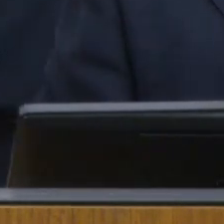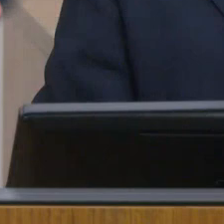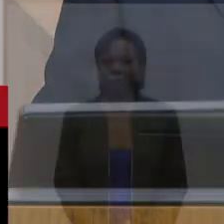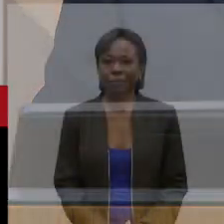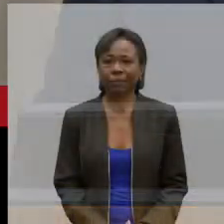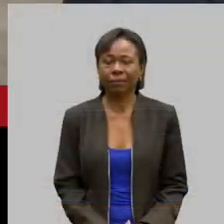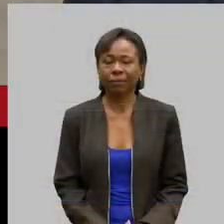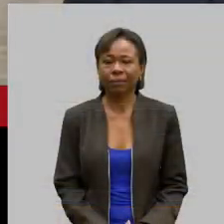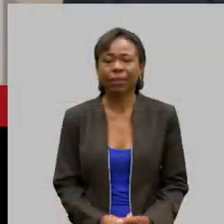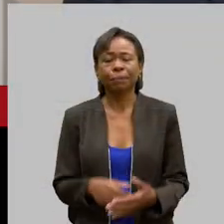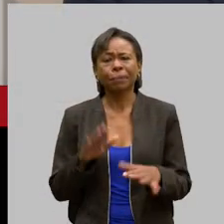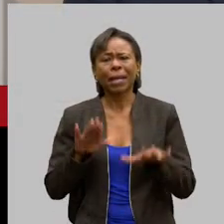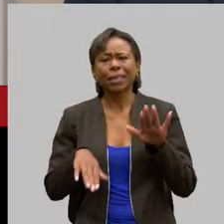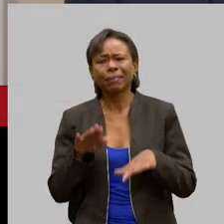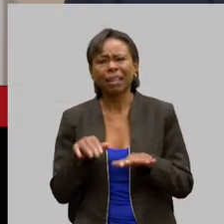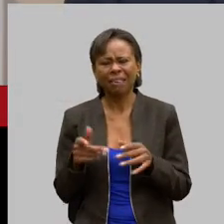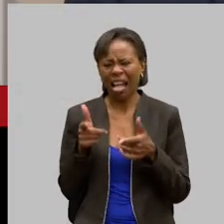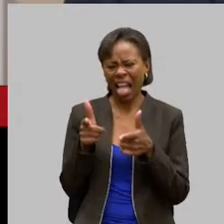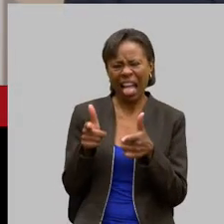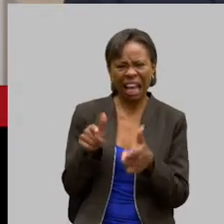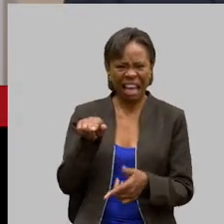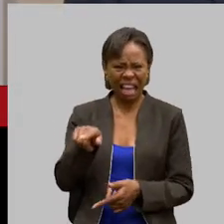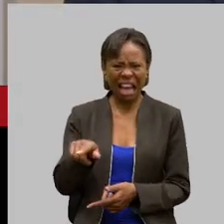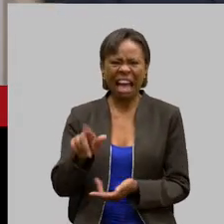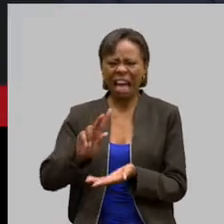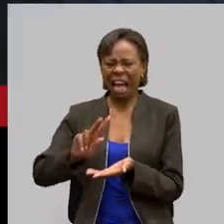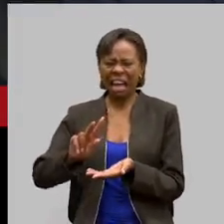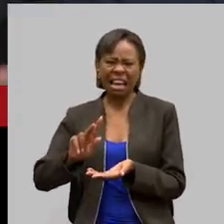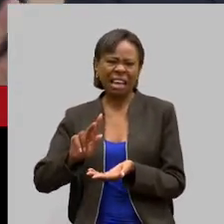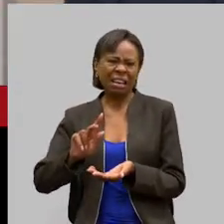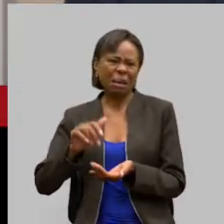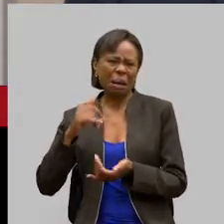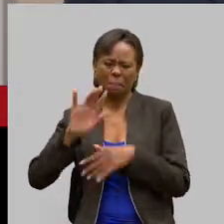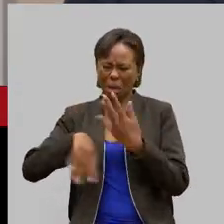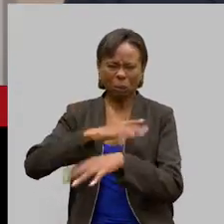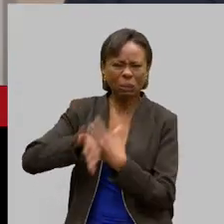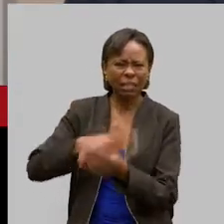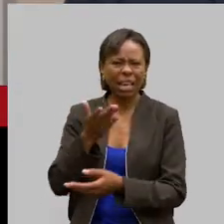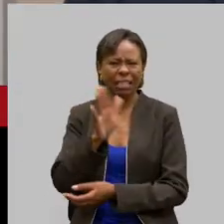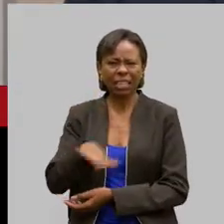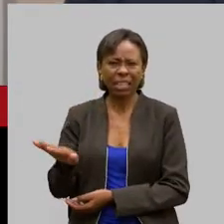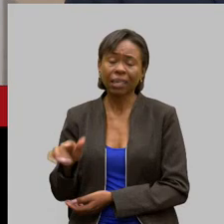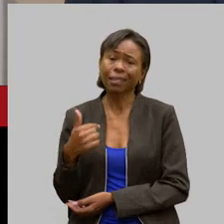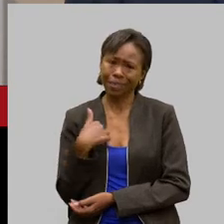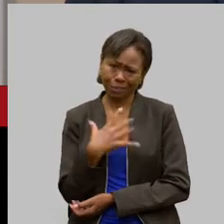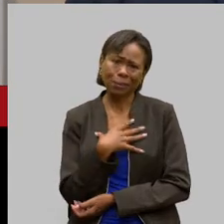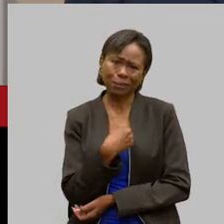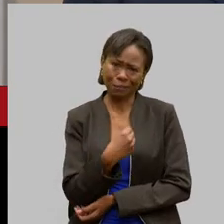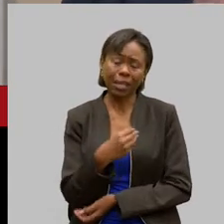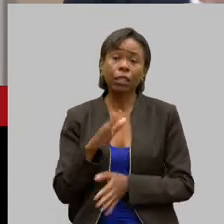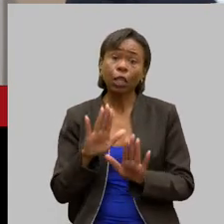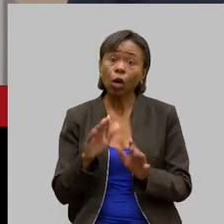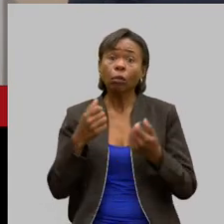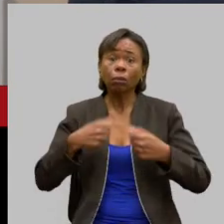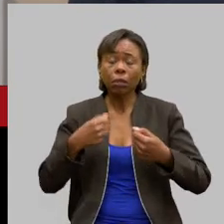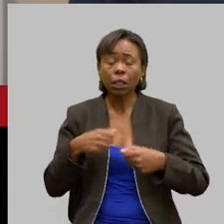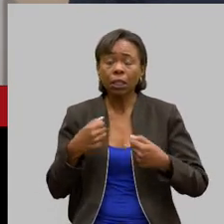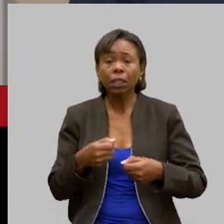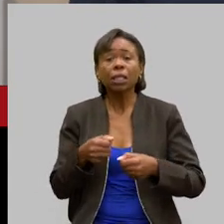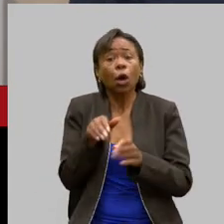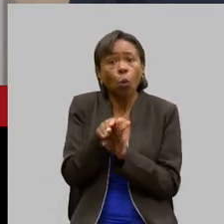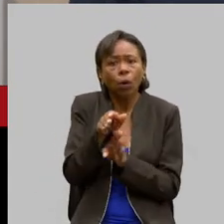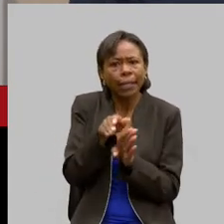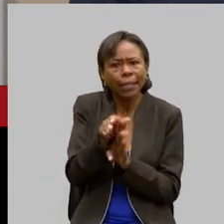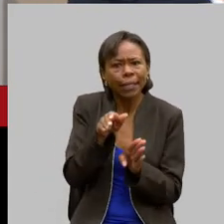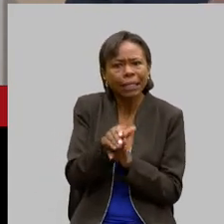pirrá com eu falo porque tem menino lá em casa então a gente sabe como é que é então a gente precisa conformar os conceitos orientar as pessoas fazer